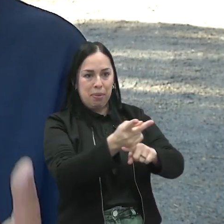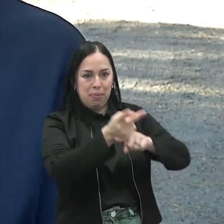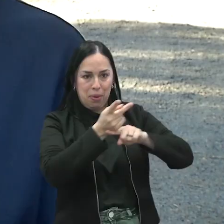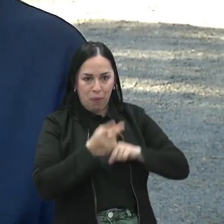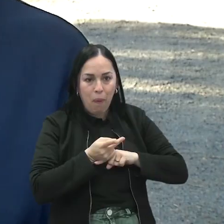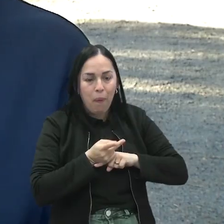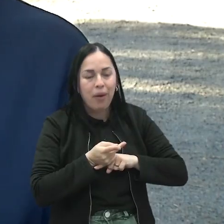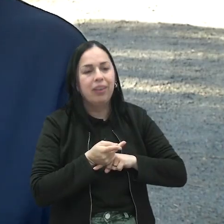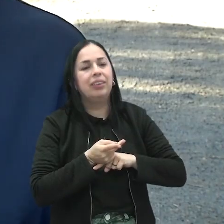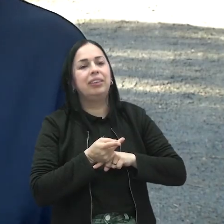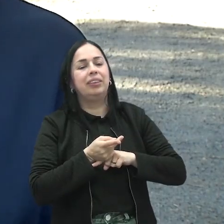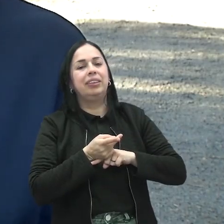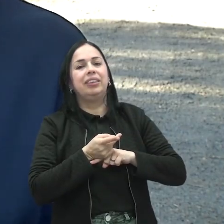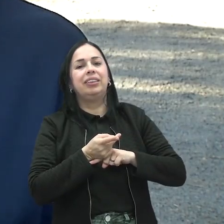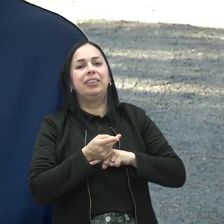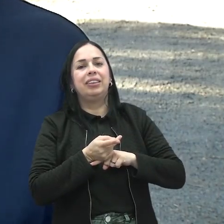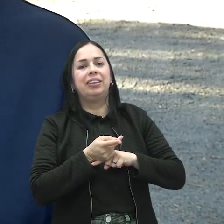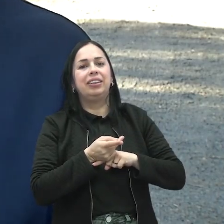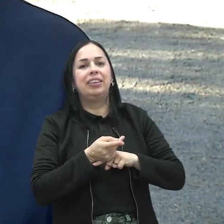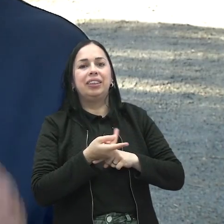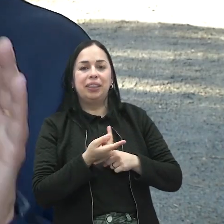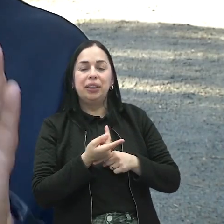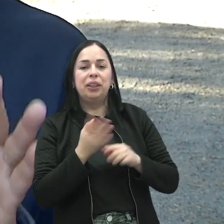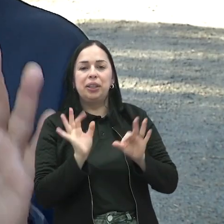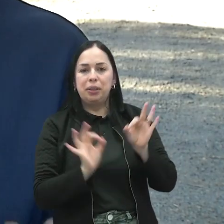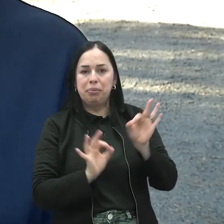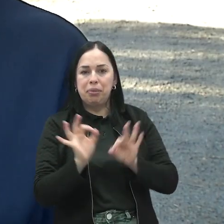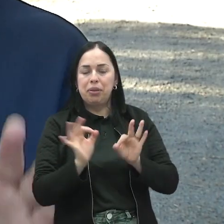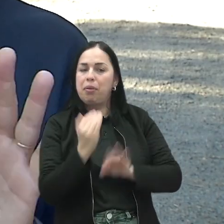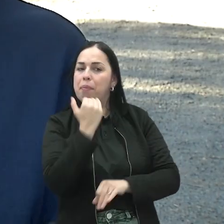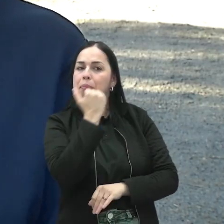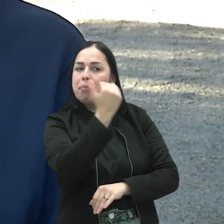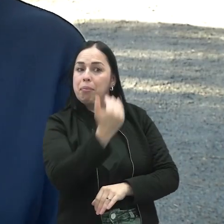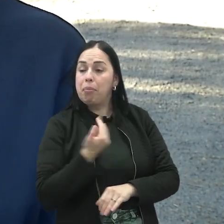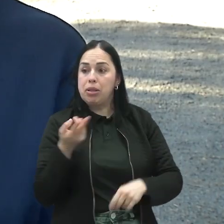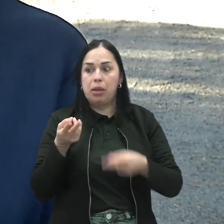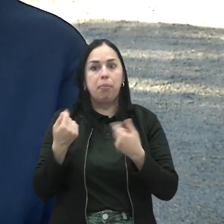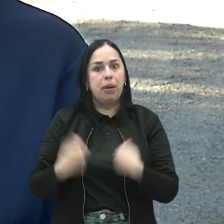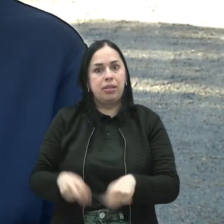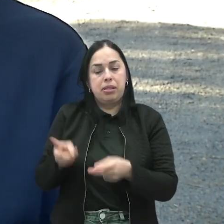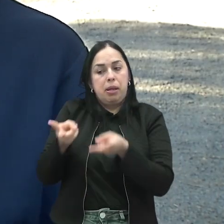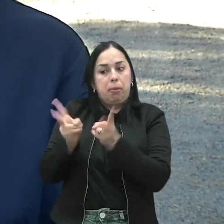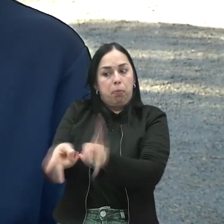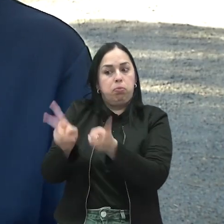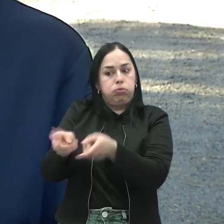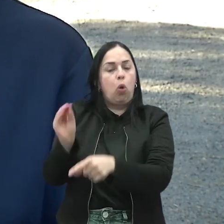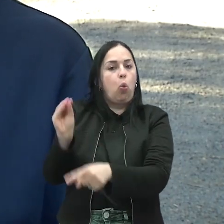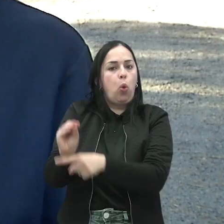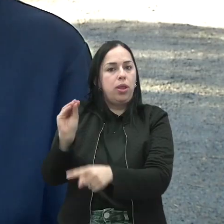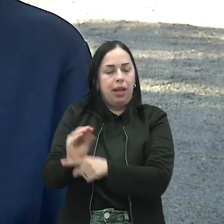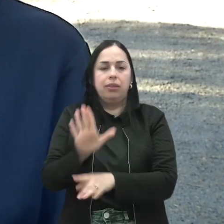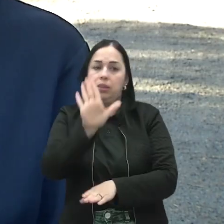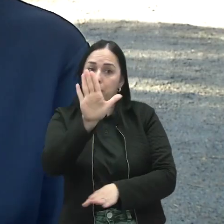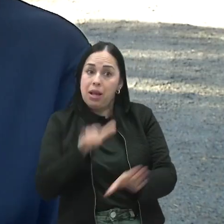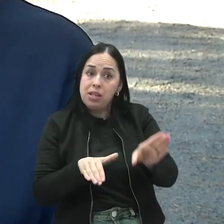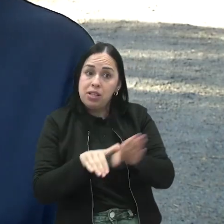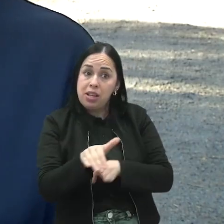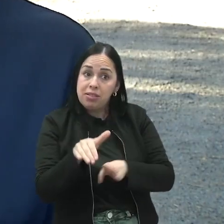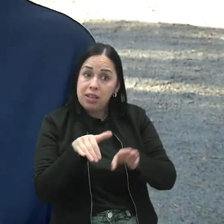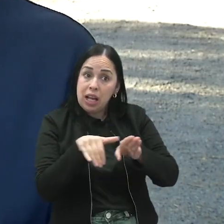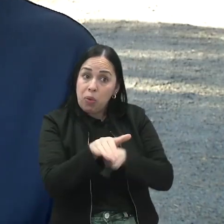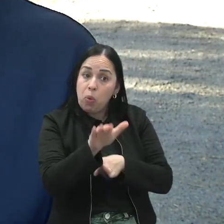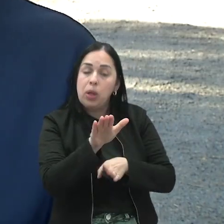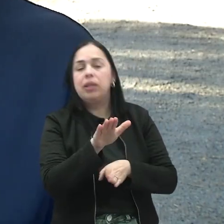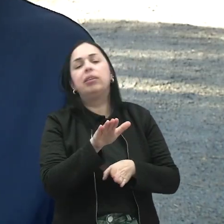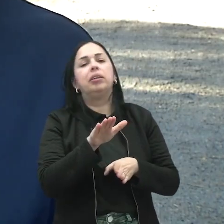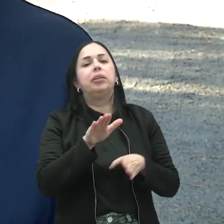vem até o nosso Conselho de Patrimônio Histórico e faz um pedido de preservação dessa área. A gente costuma